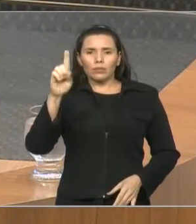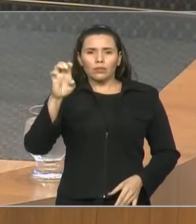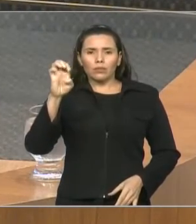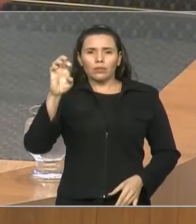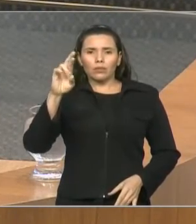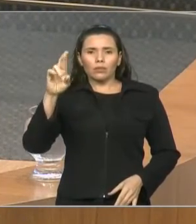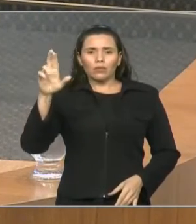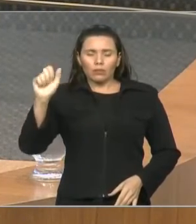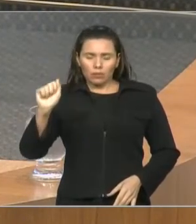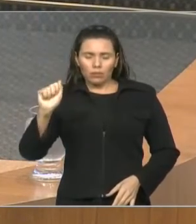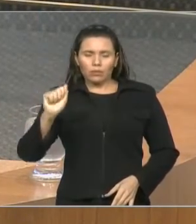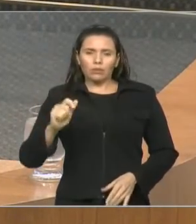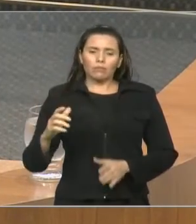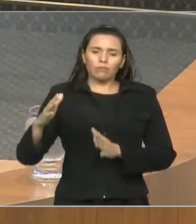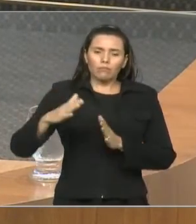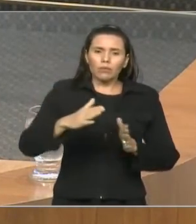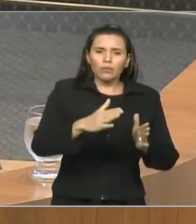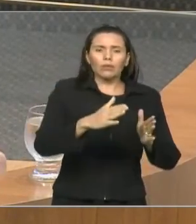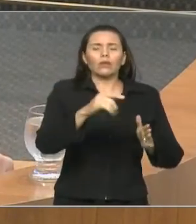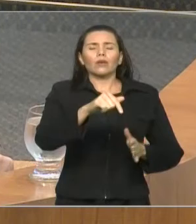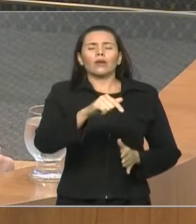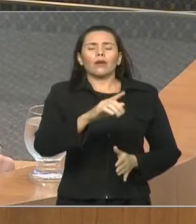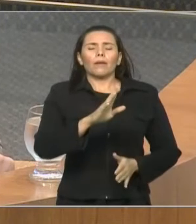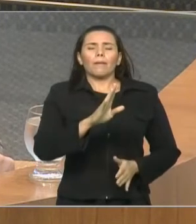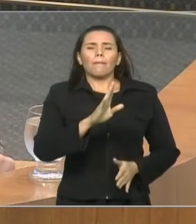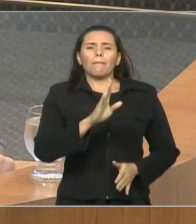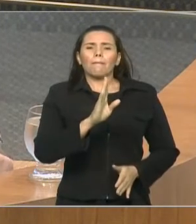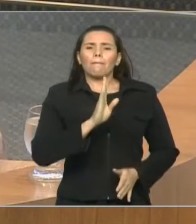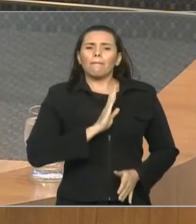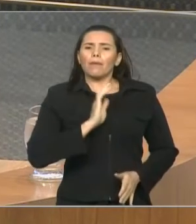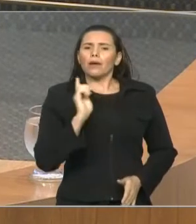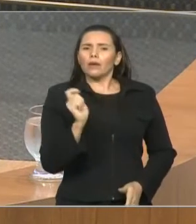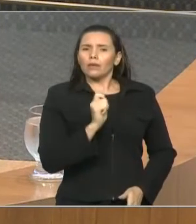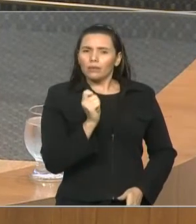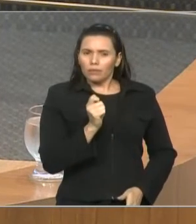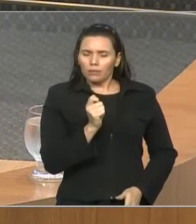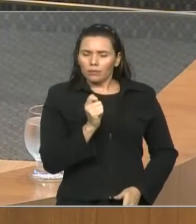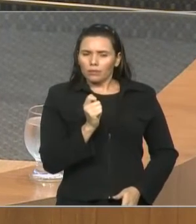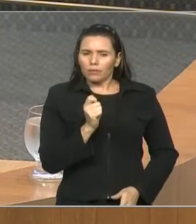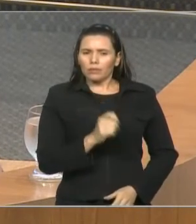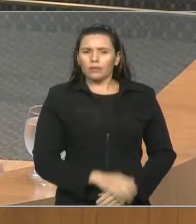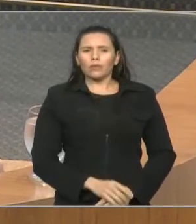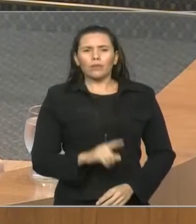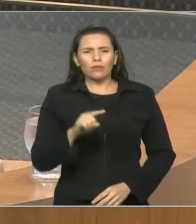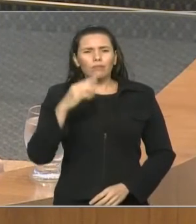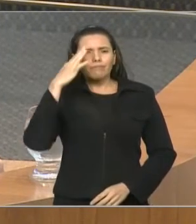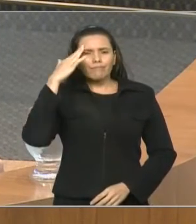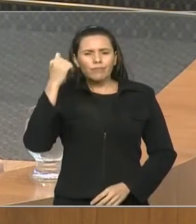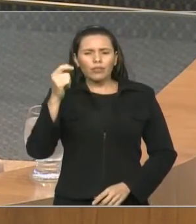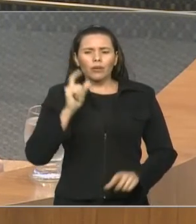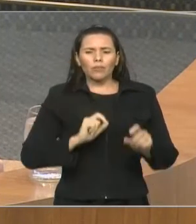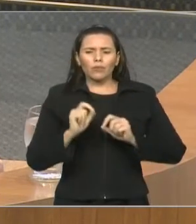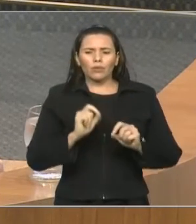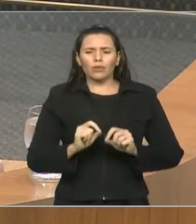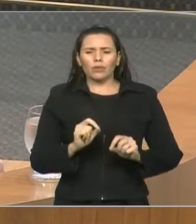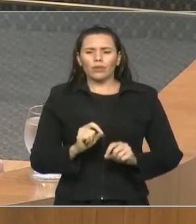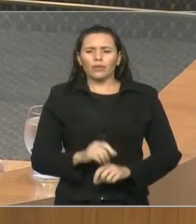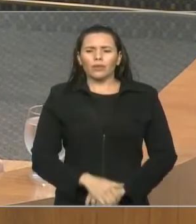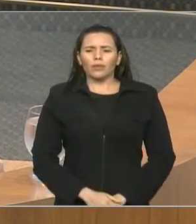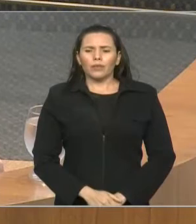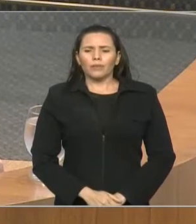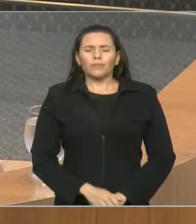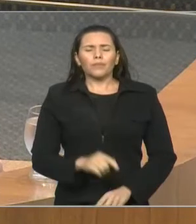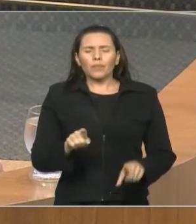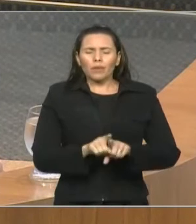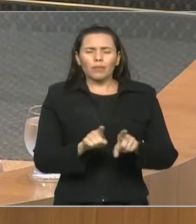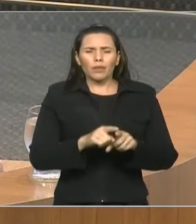a soja que vem do sul do Maranhão, deputado Macionais, saindo ali em Barra do Corda, em São Raimundo do Oca Bezerra,